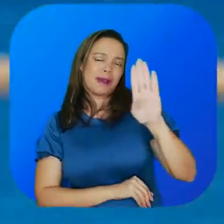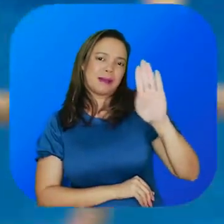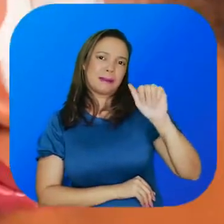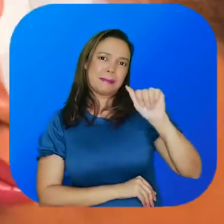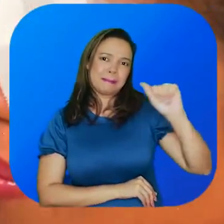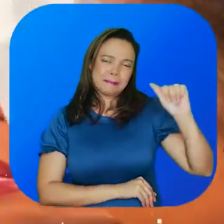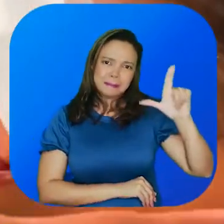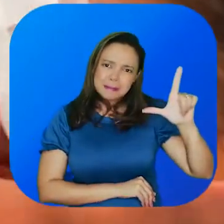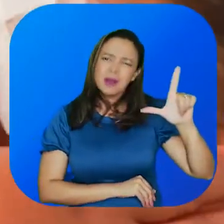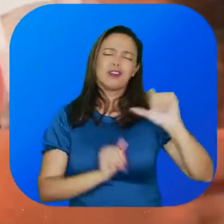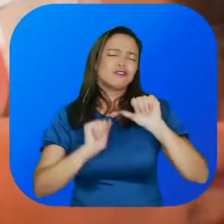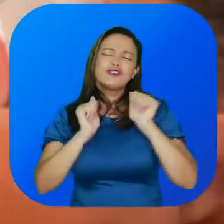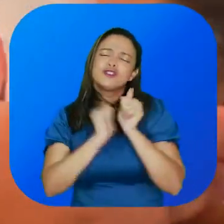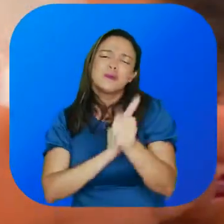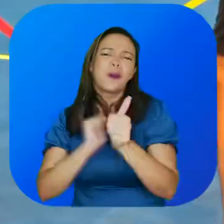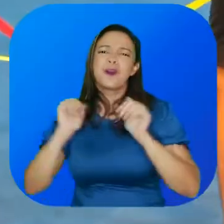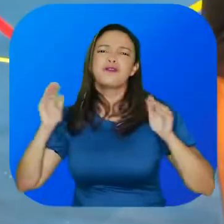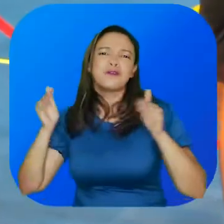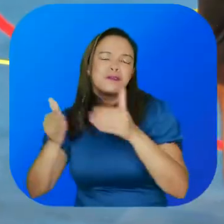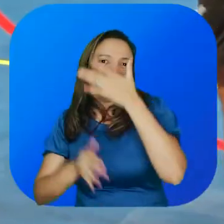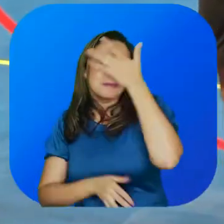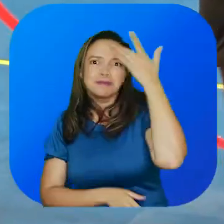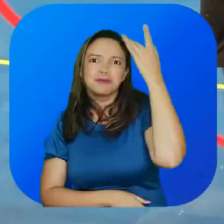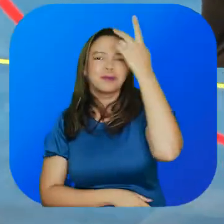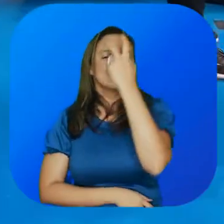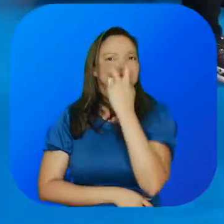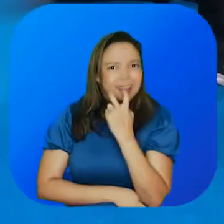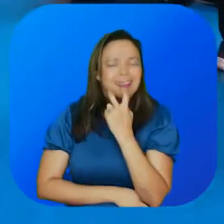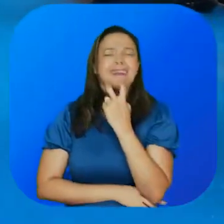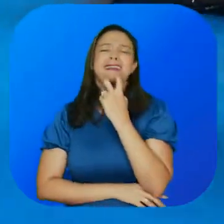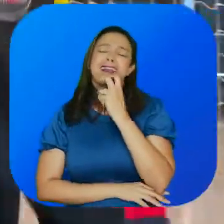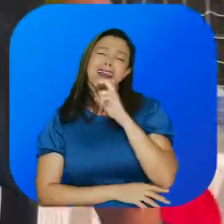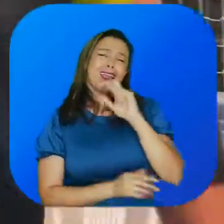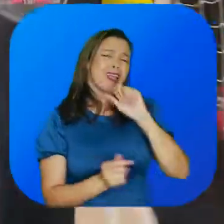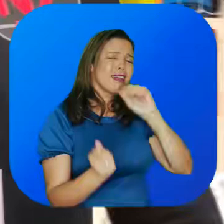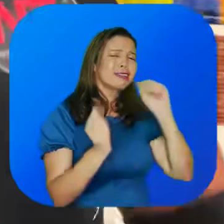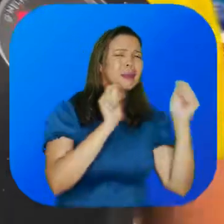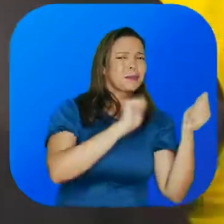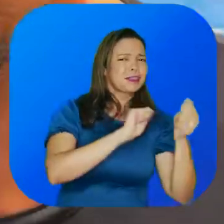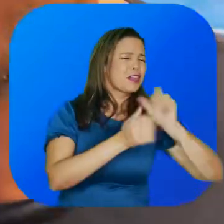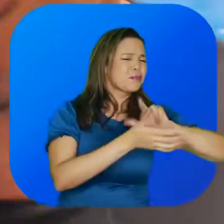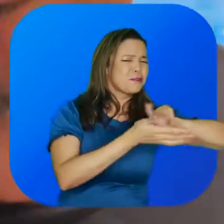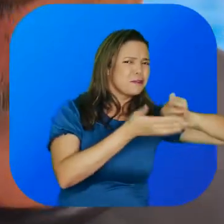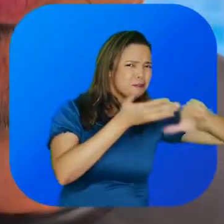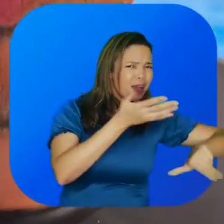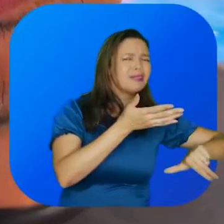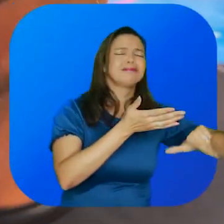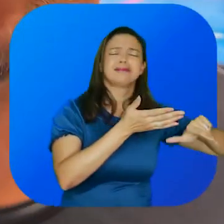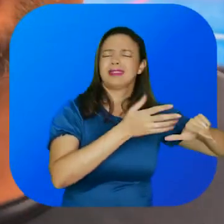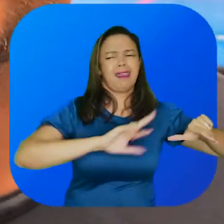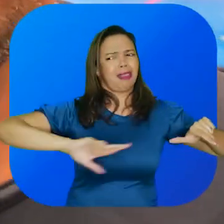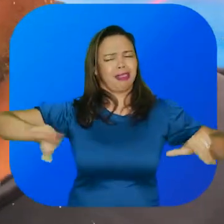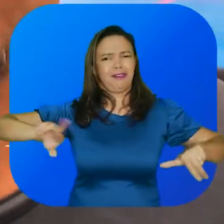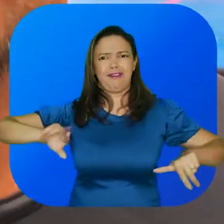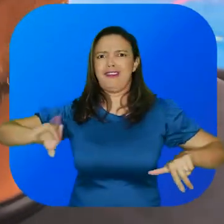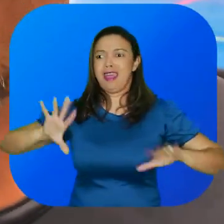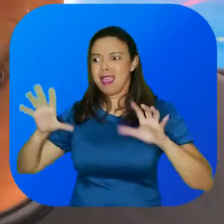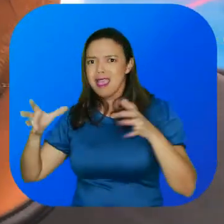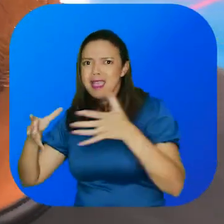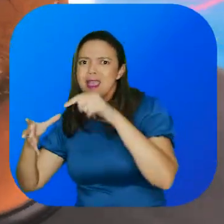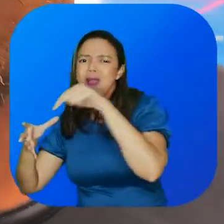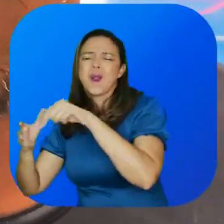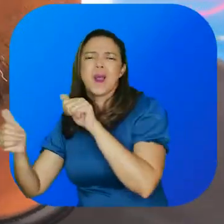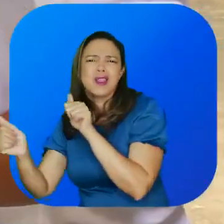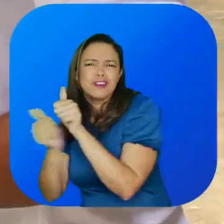deficiência visual, né? É um esporte criado. Ao contrário de muitos esportes adaptados que nós temos, o goalball não. O goalball é um esporte criado para quem